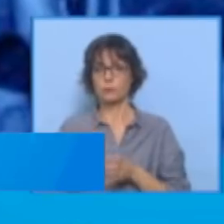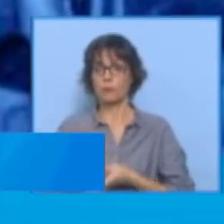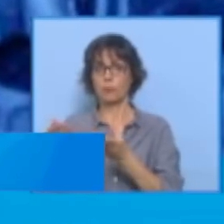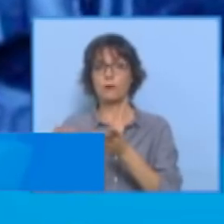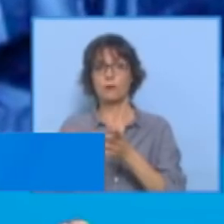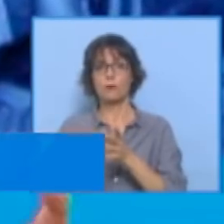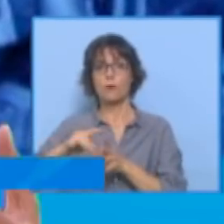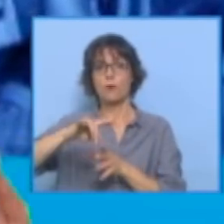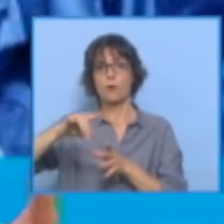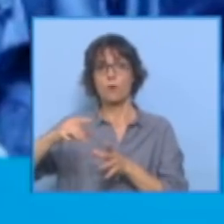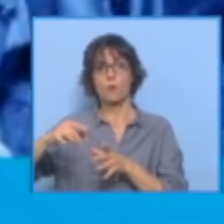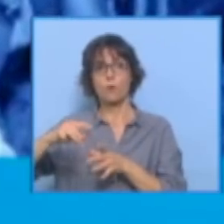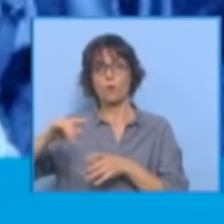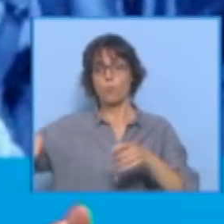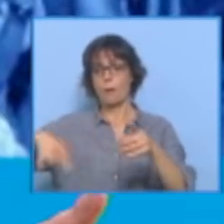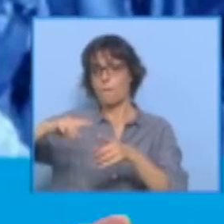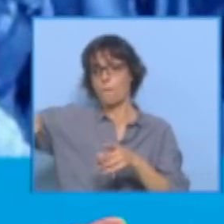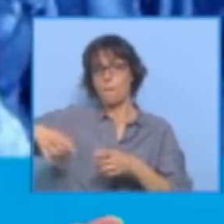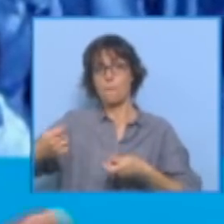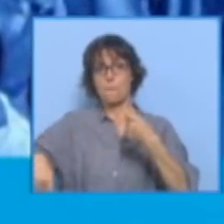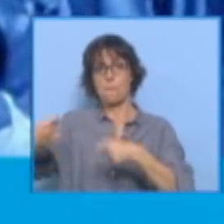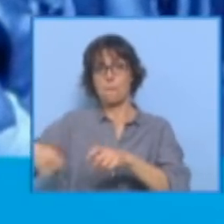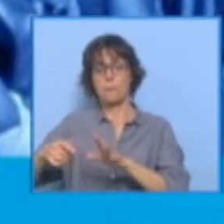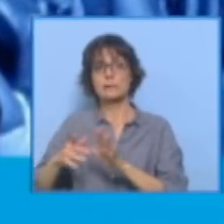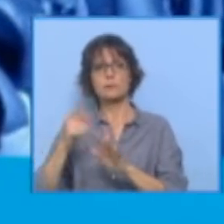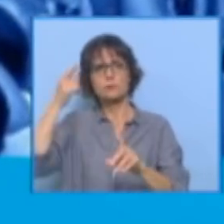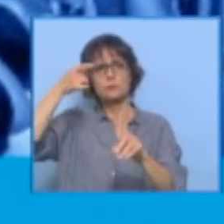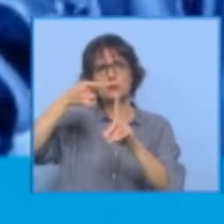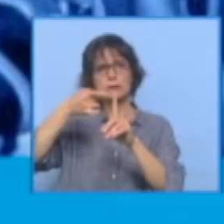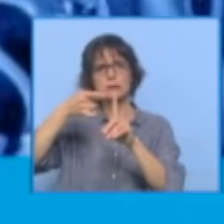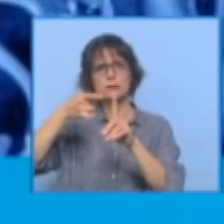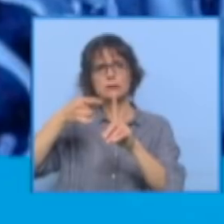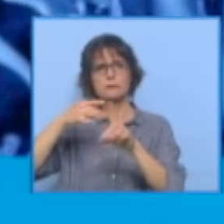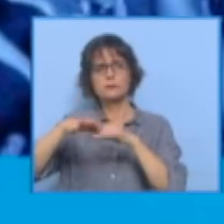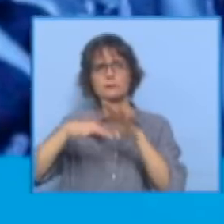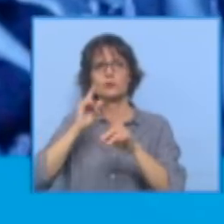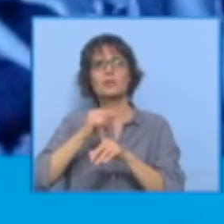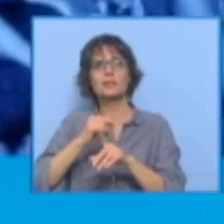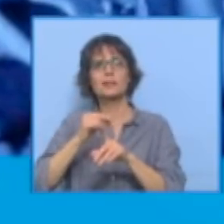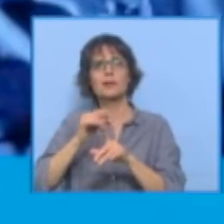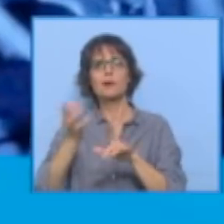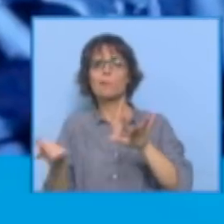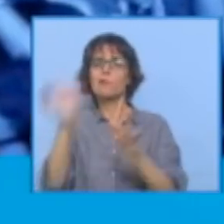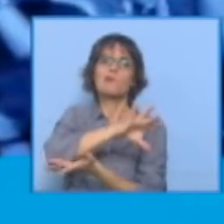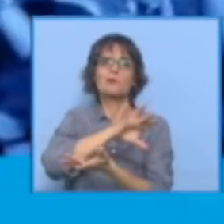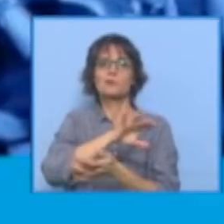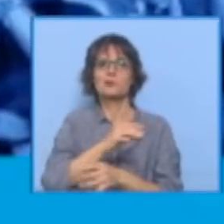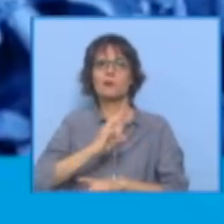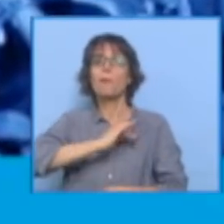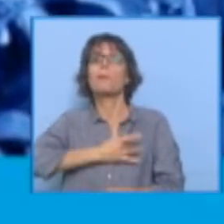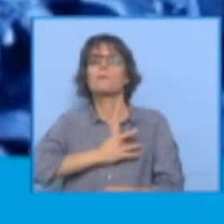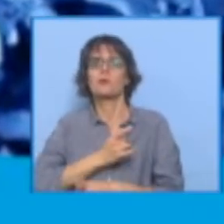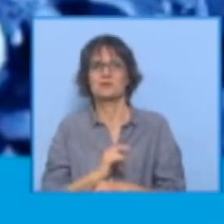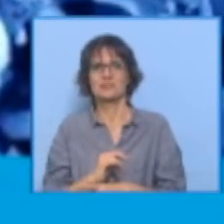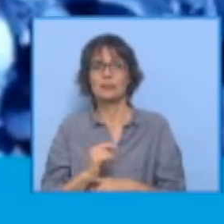com o objetivo de elas, através da música, fazer uma revolução de amor, em que, no fundo, através da música